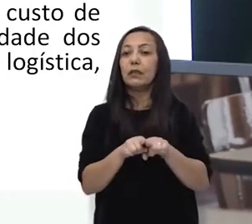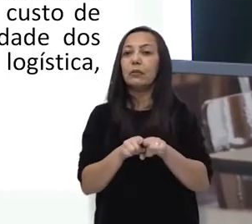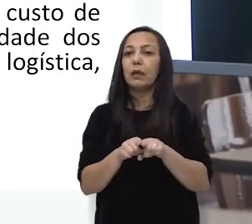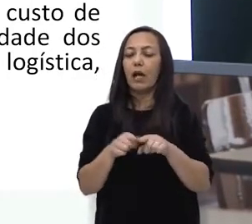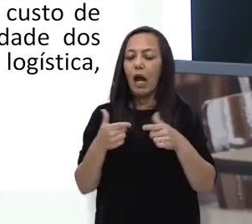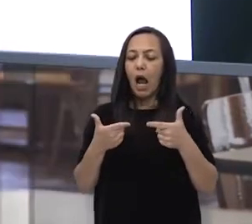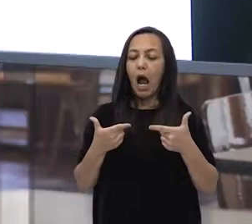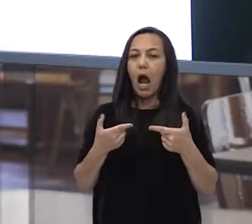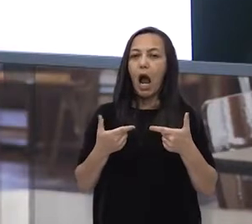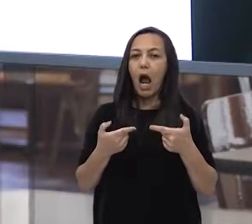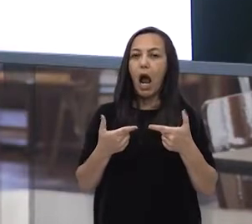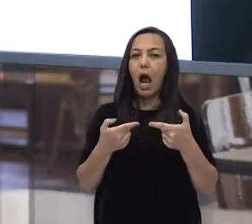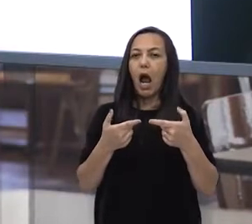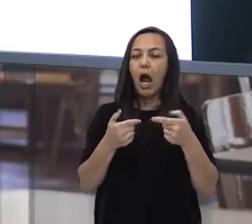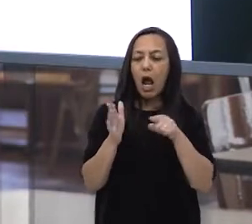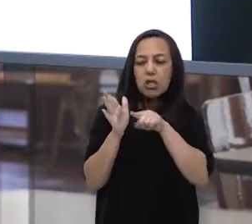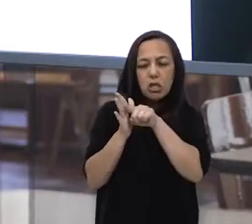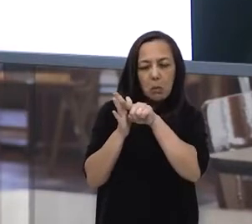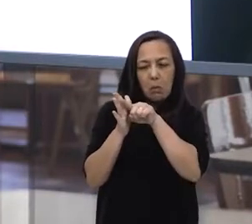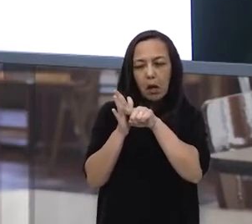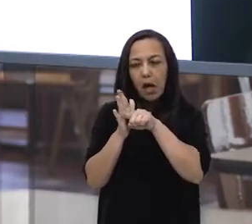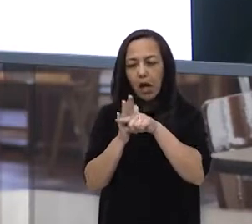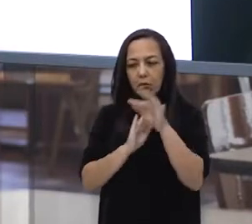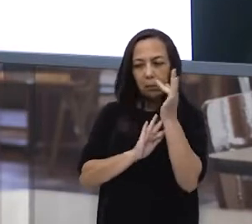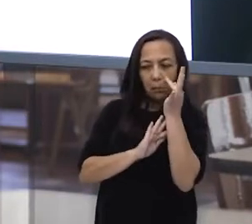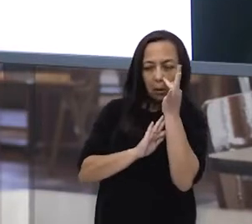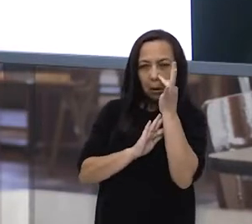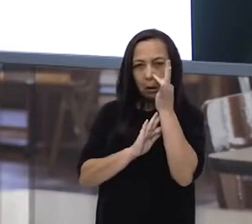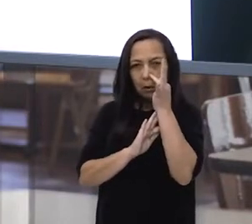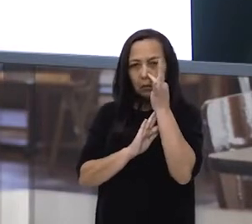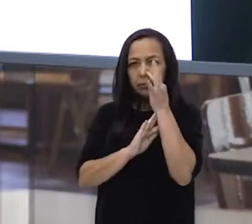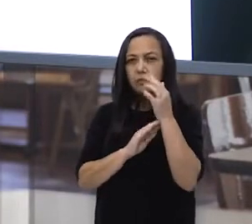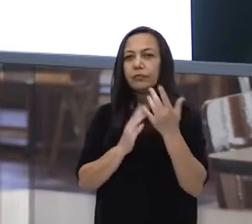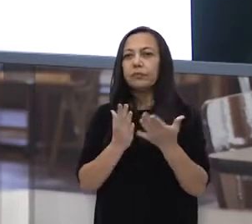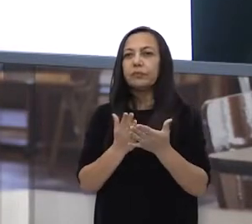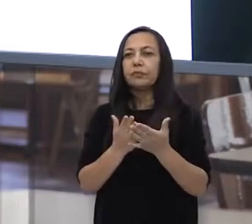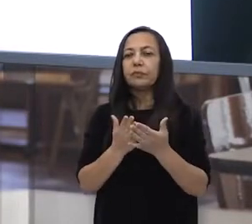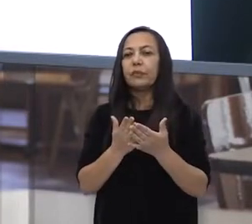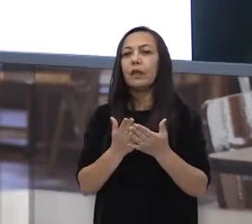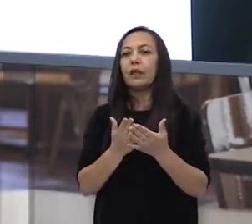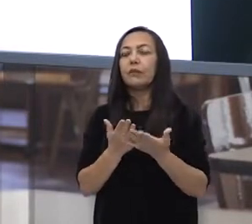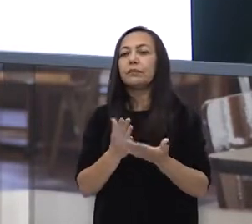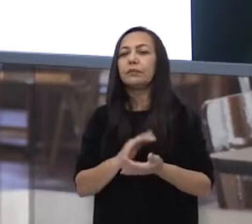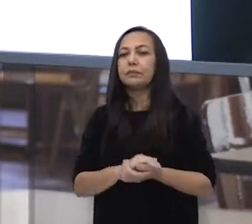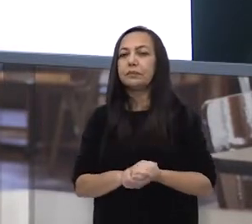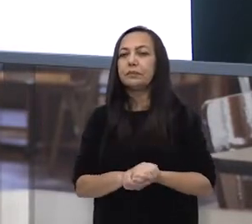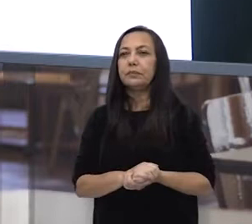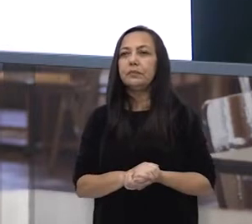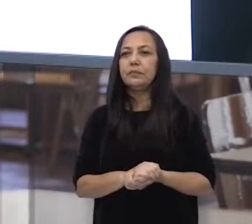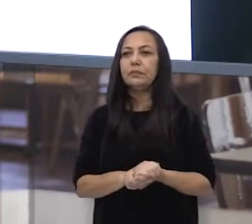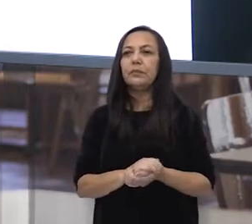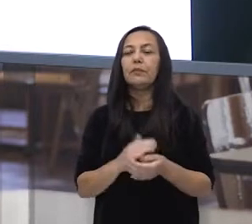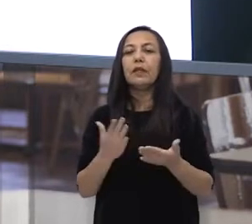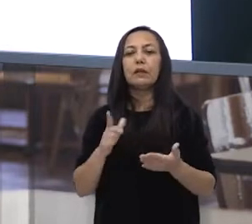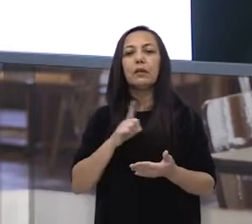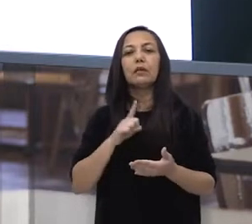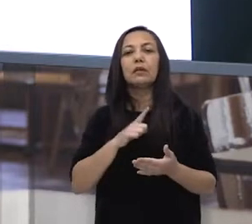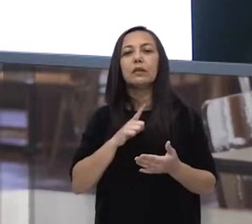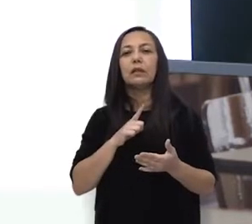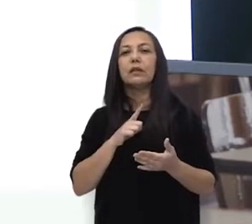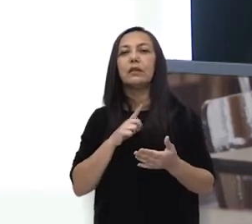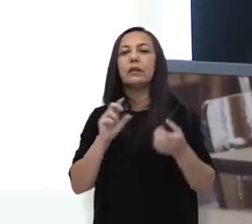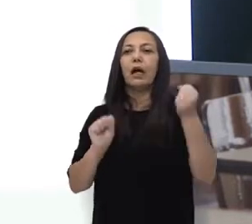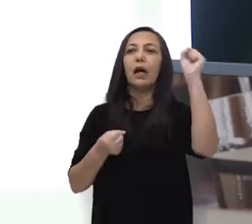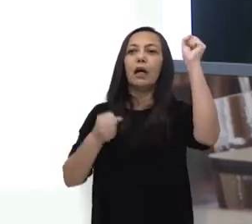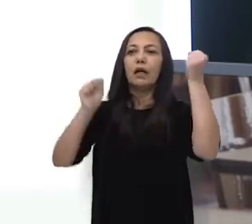Ficavam estados tirando impostos, doando terrenos para ver quem recebia aquela indústria. Então nós temos aí